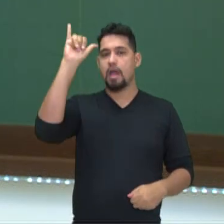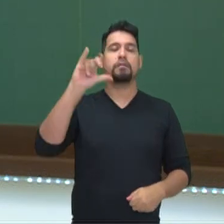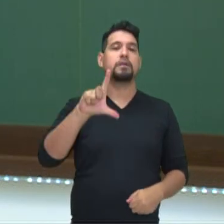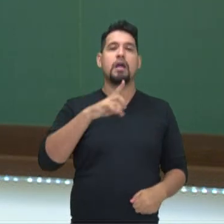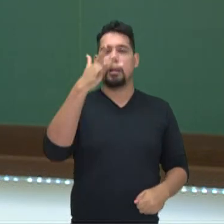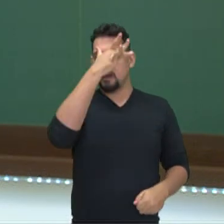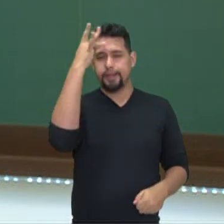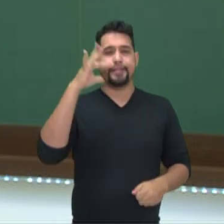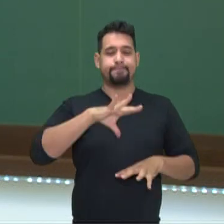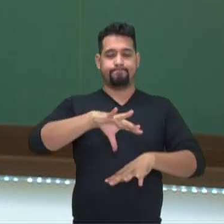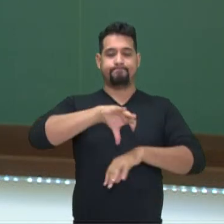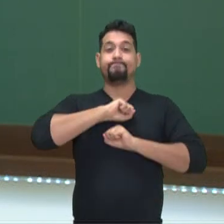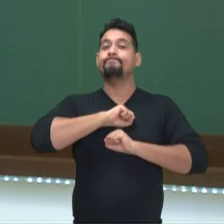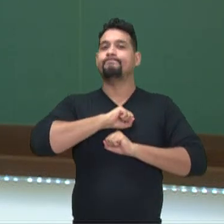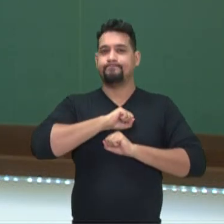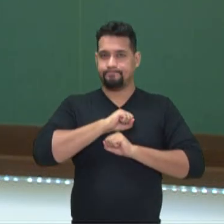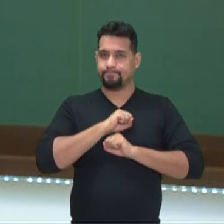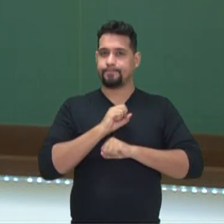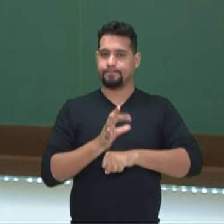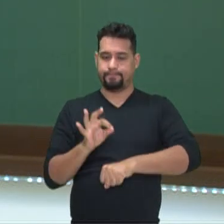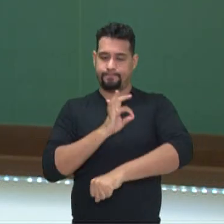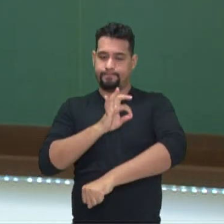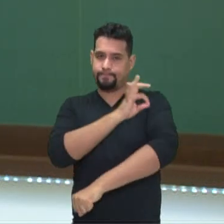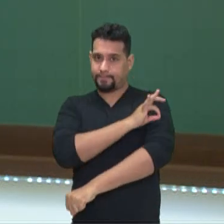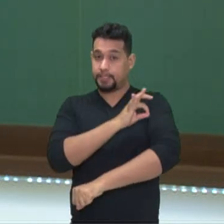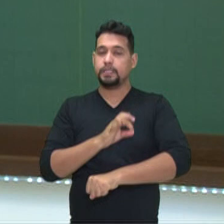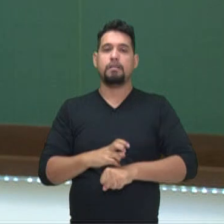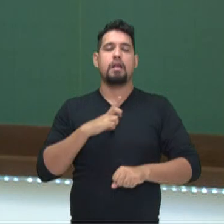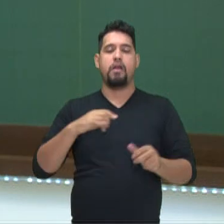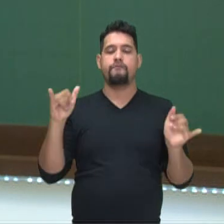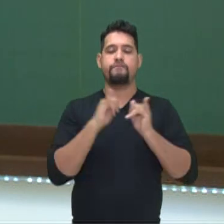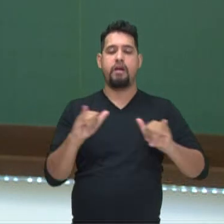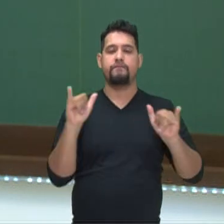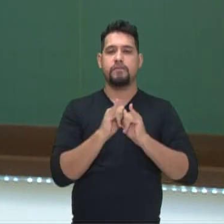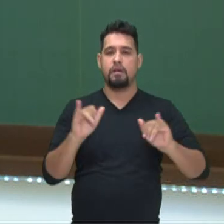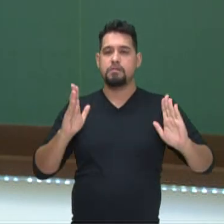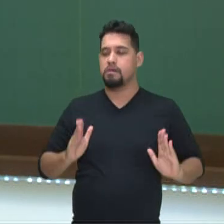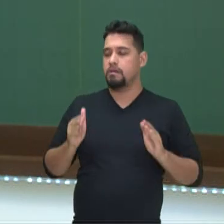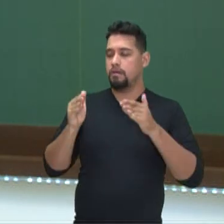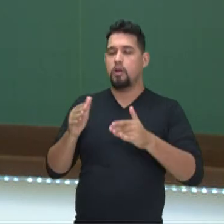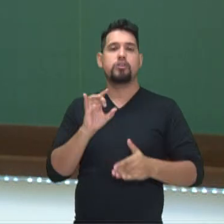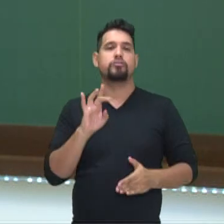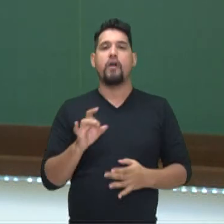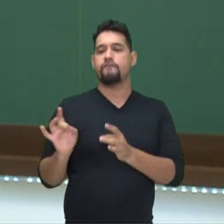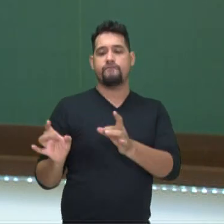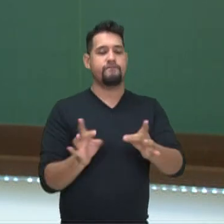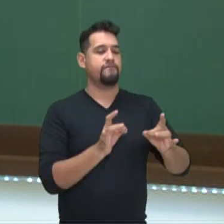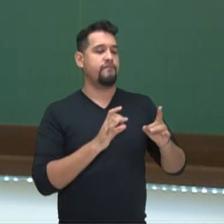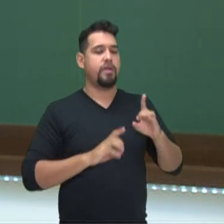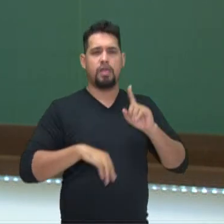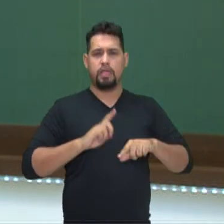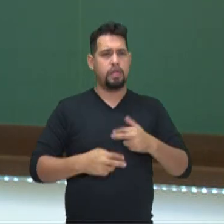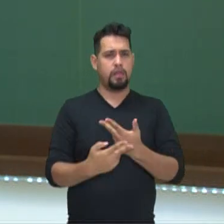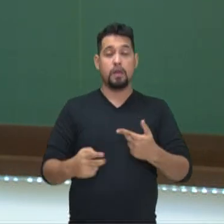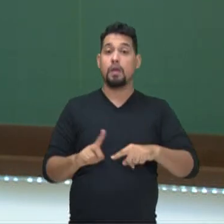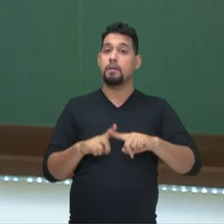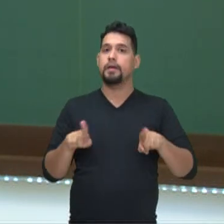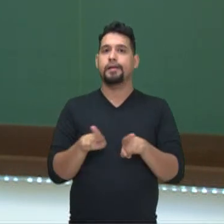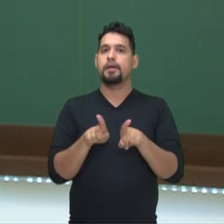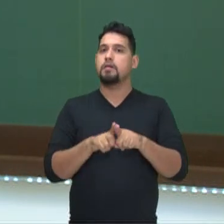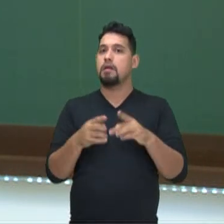as pessoas sejam contaminadas. Então, vocês têm aí a publicidade voltada não somente para vender um produto, mas